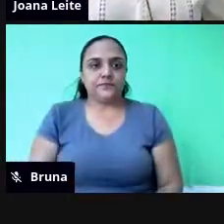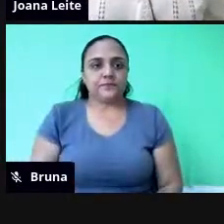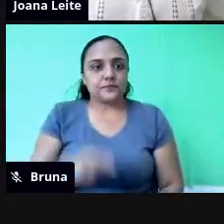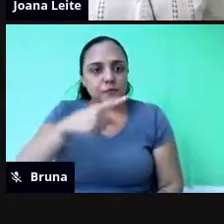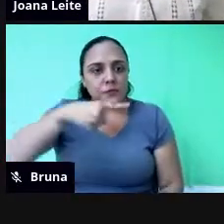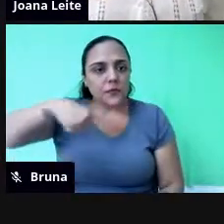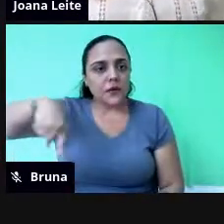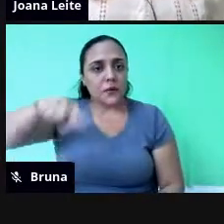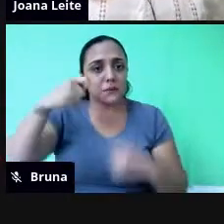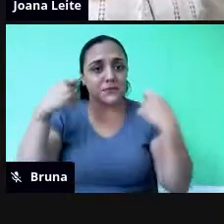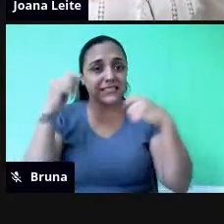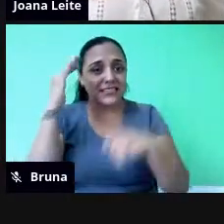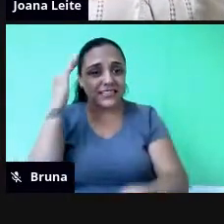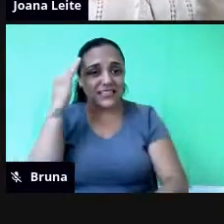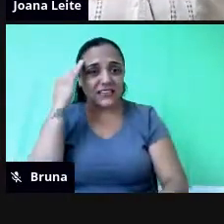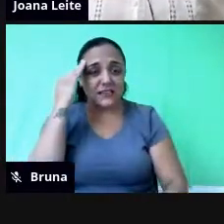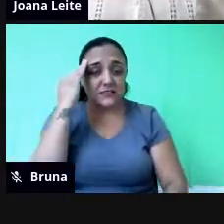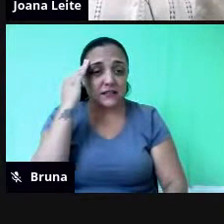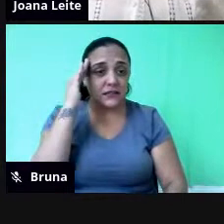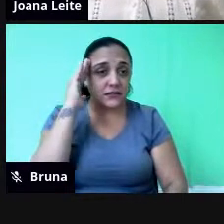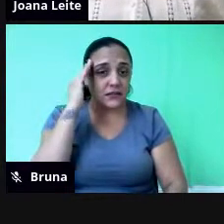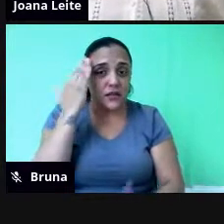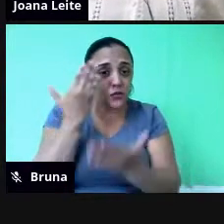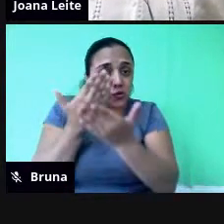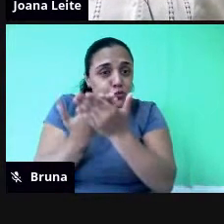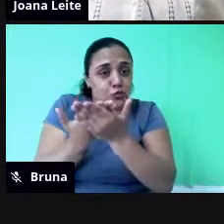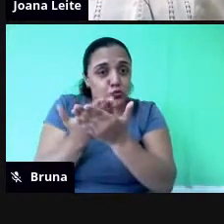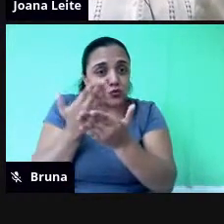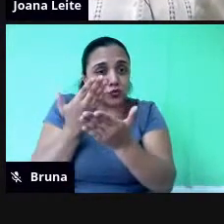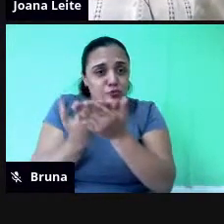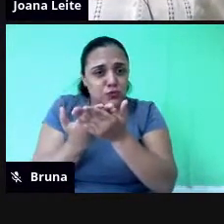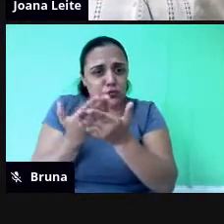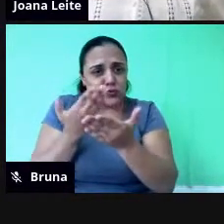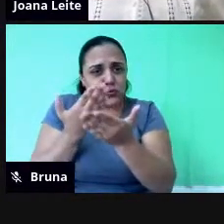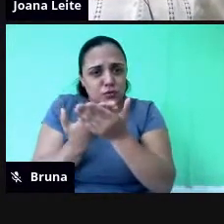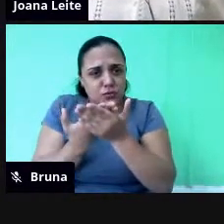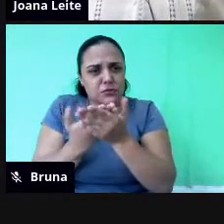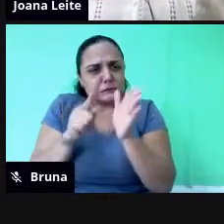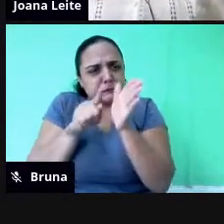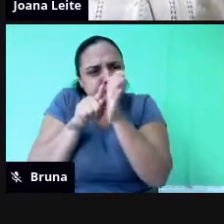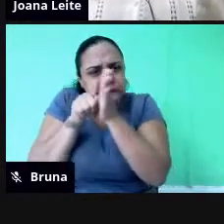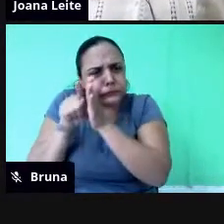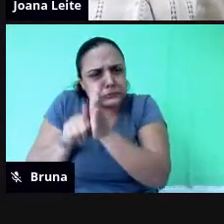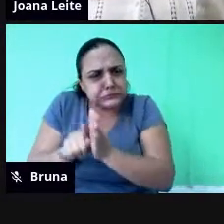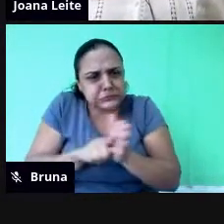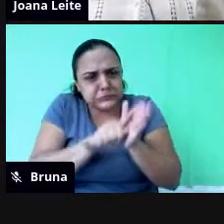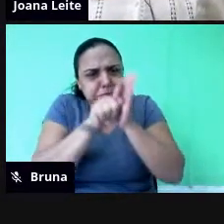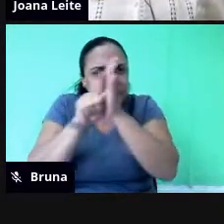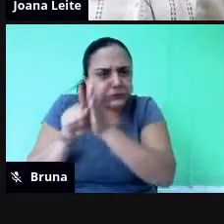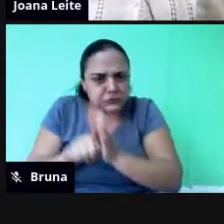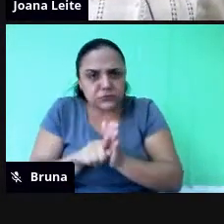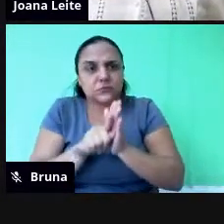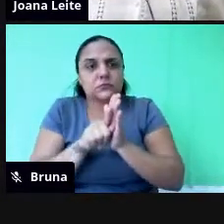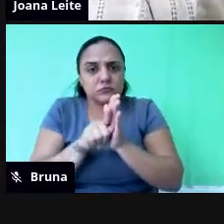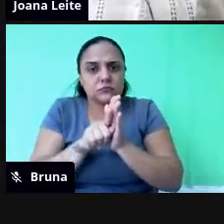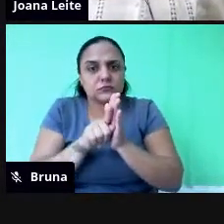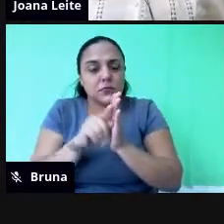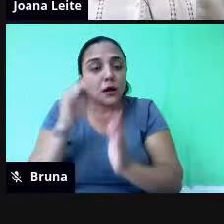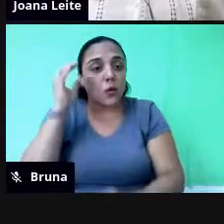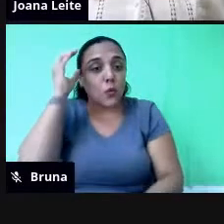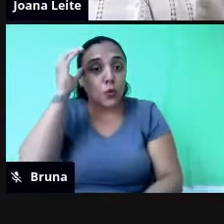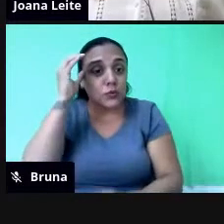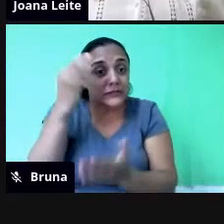entender que ainda precisa de muito estudo, né? Ainda precisa de muita investigação para que a gente tenha consenso